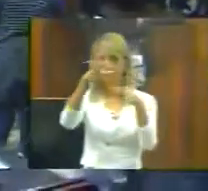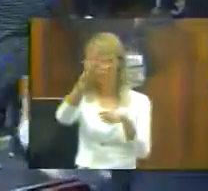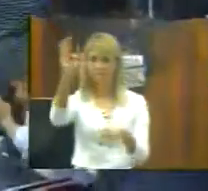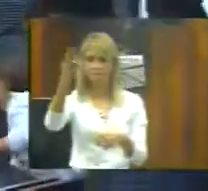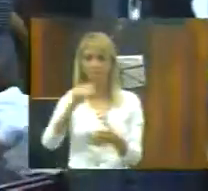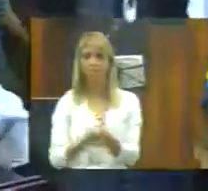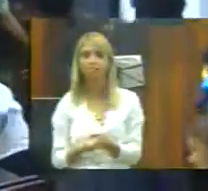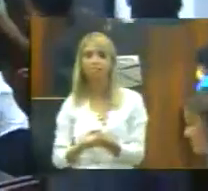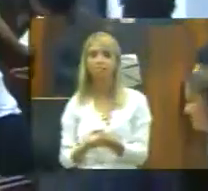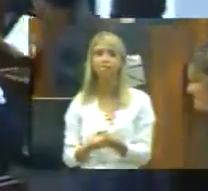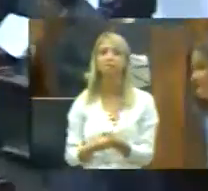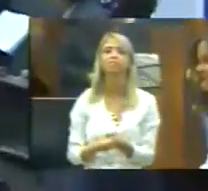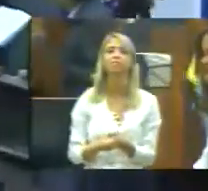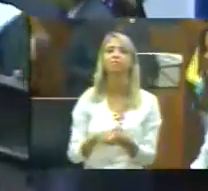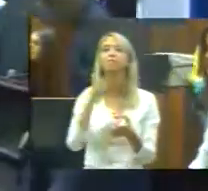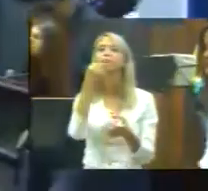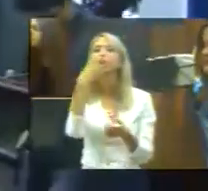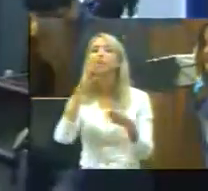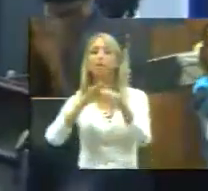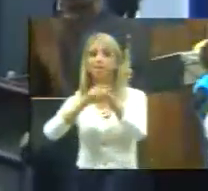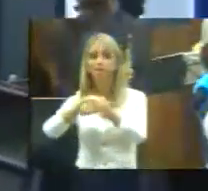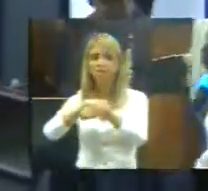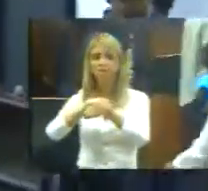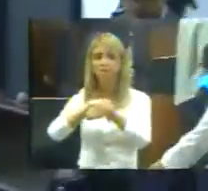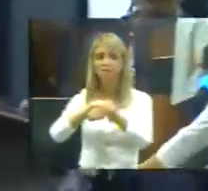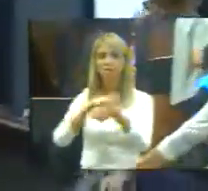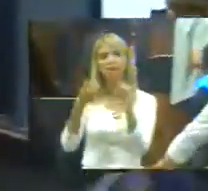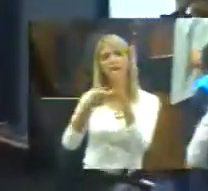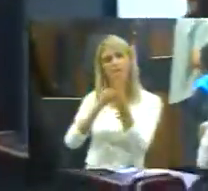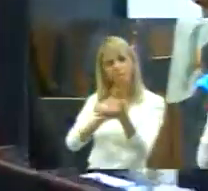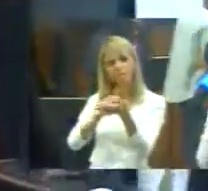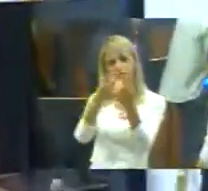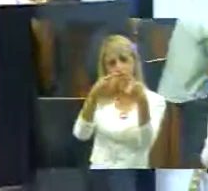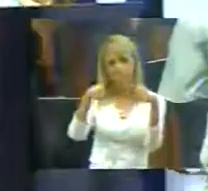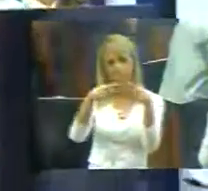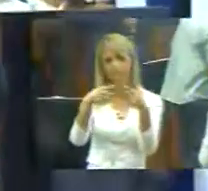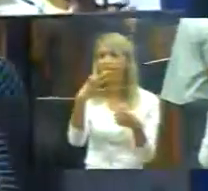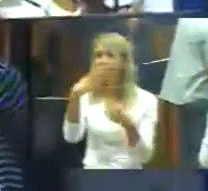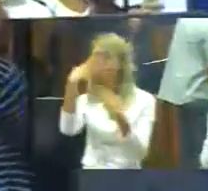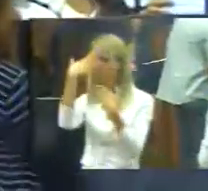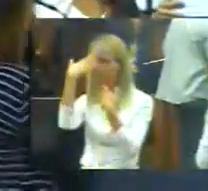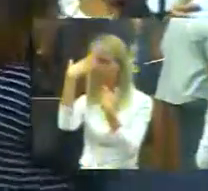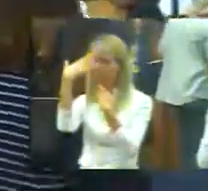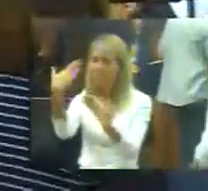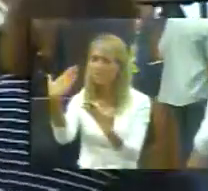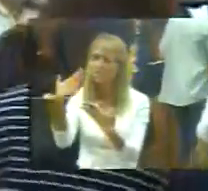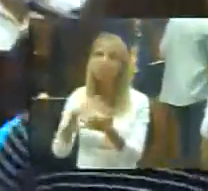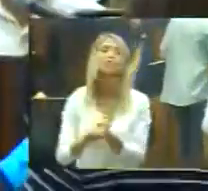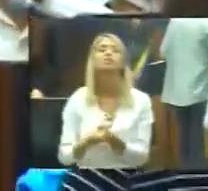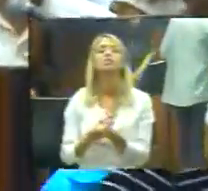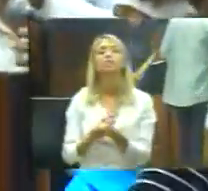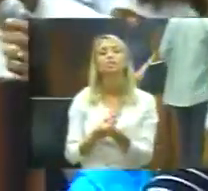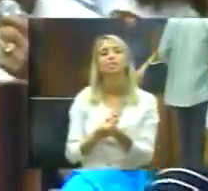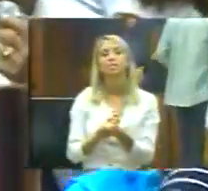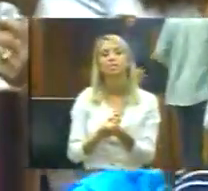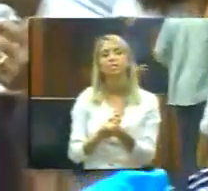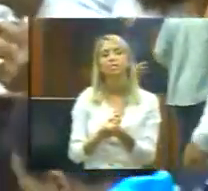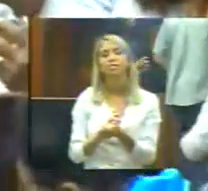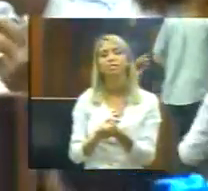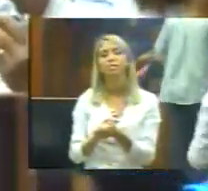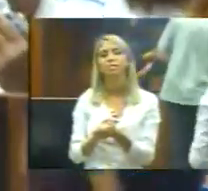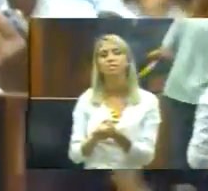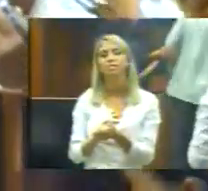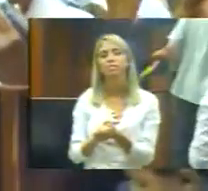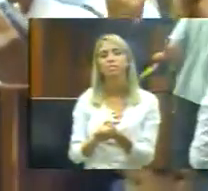Boa noite a todos. Antes de nós estarmos tocando, queremos agradecer, fazer um agradecimento